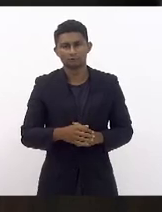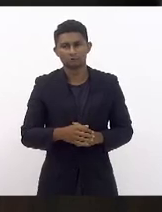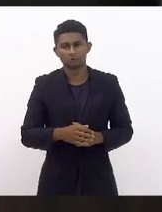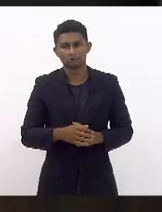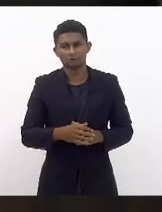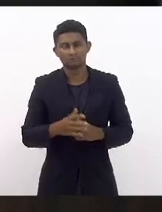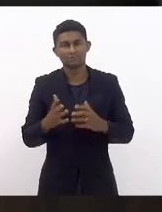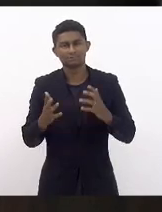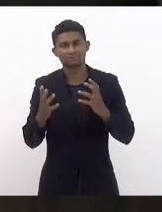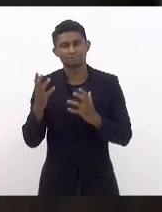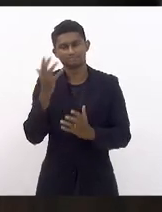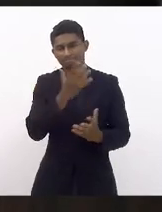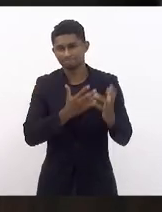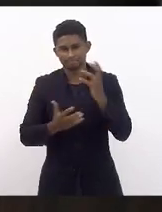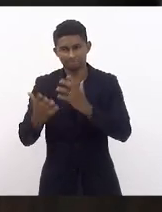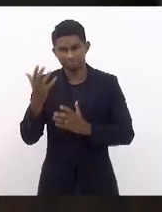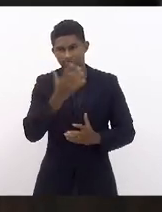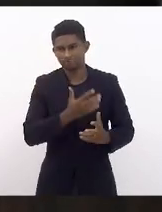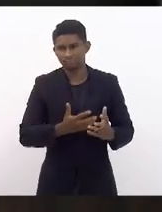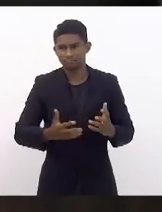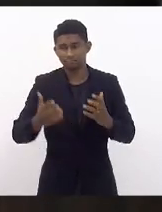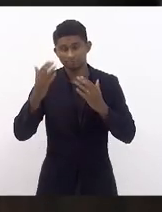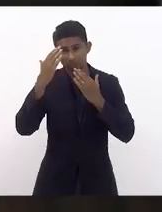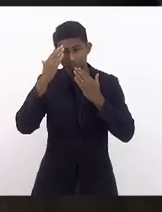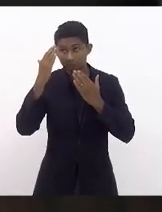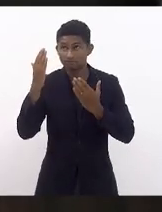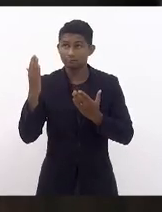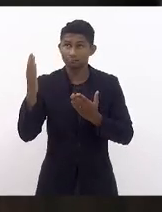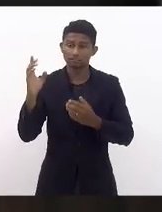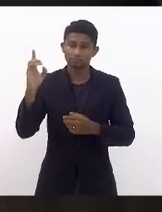cantando e agradecendo a Deus